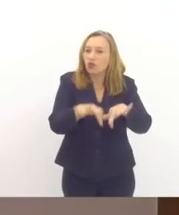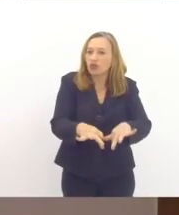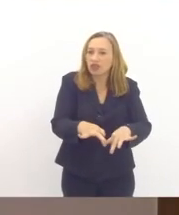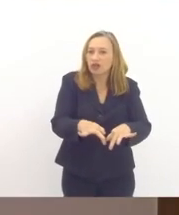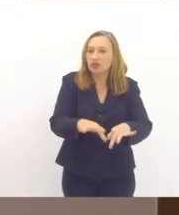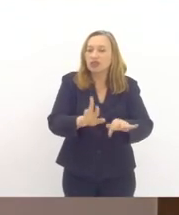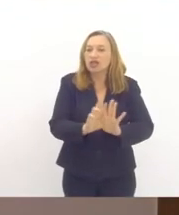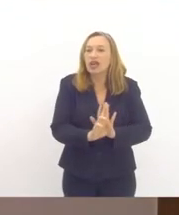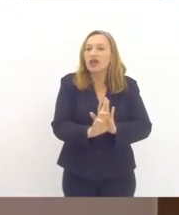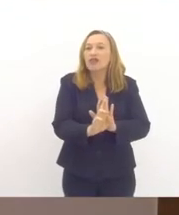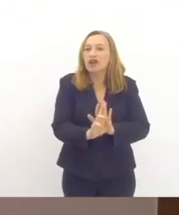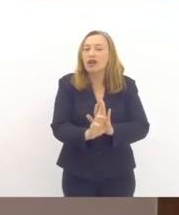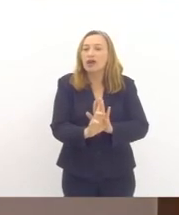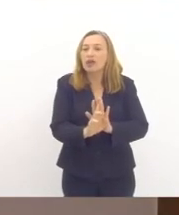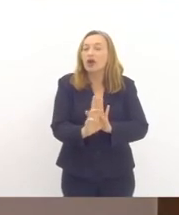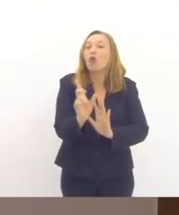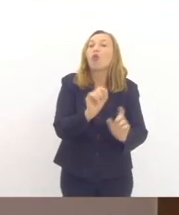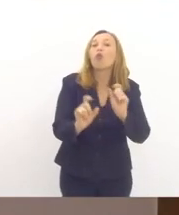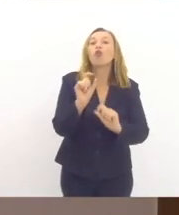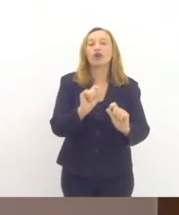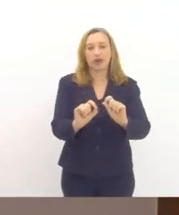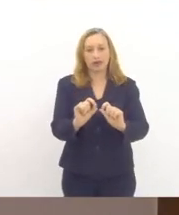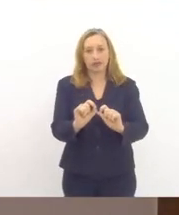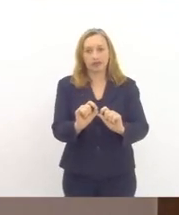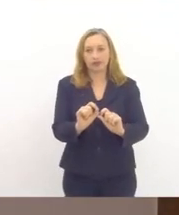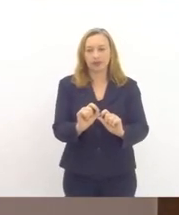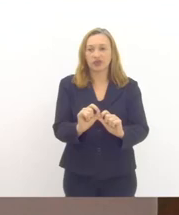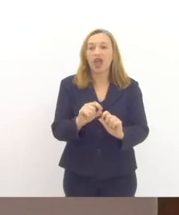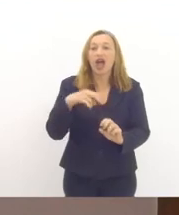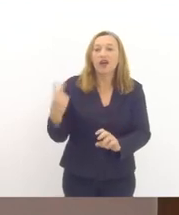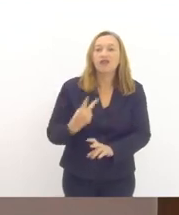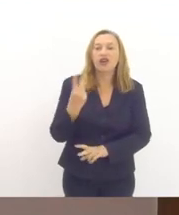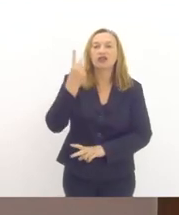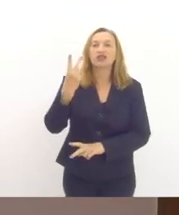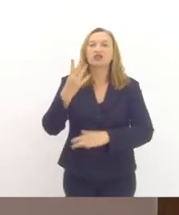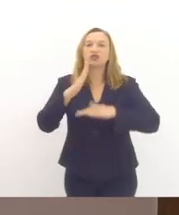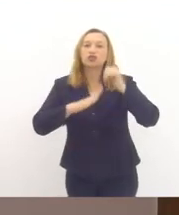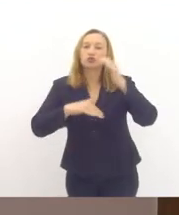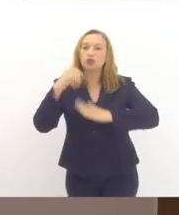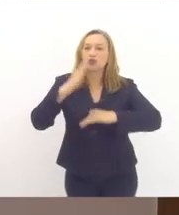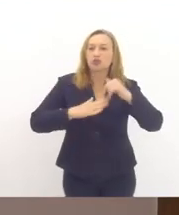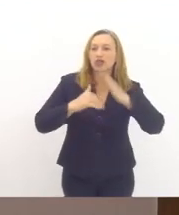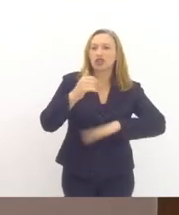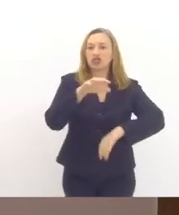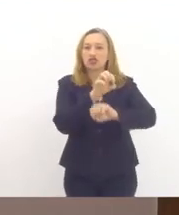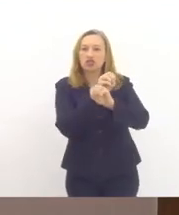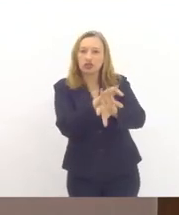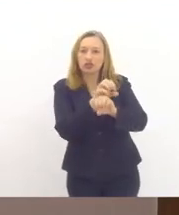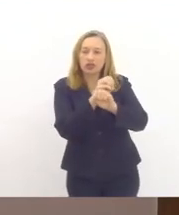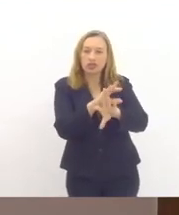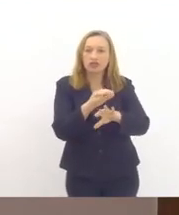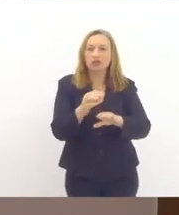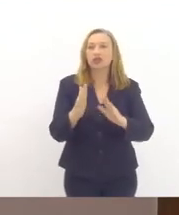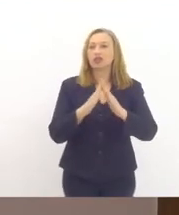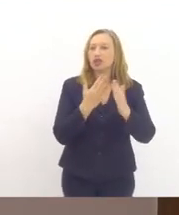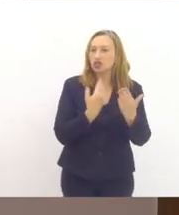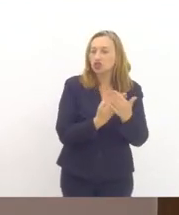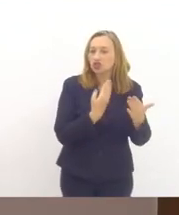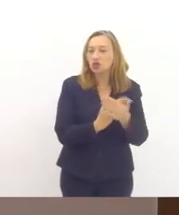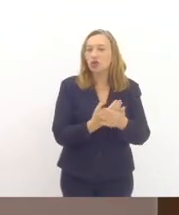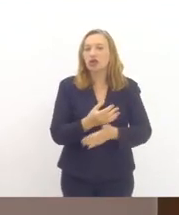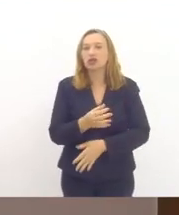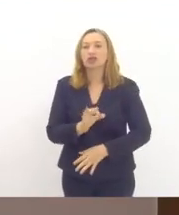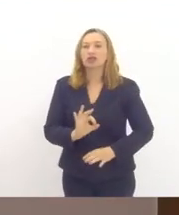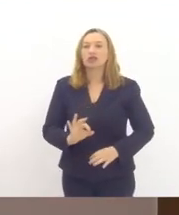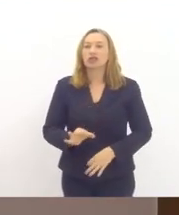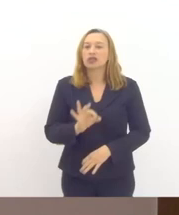se refere à questão da valorização dos profissionais de educação escolar, que têm